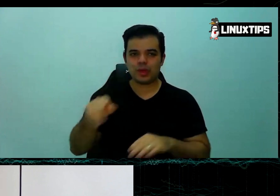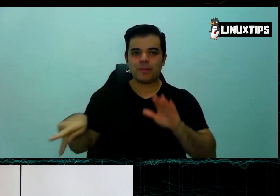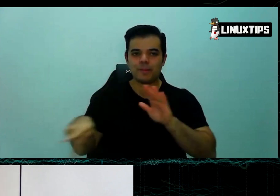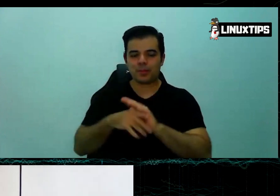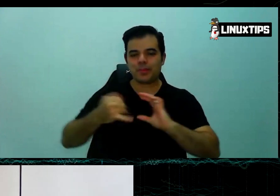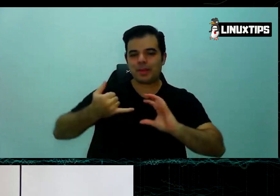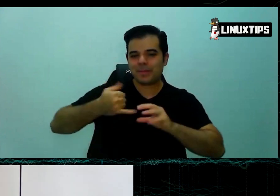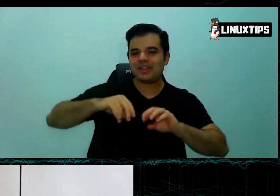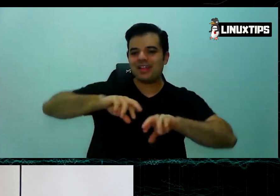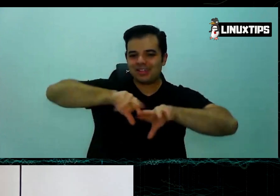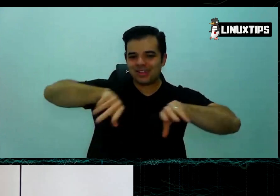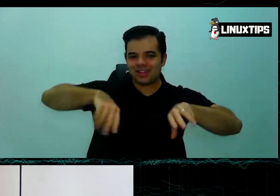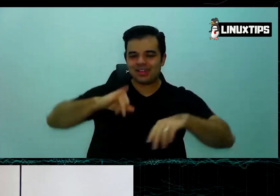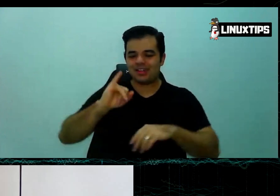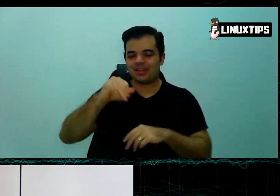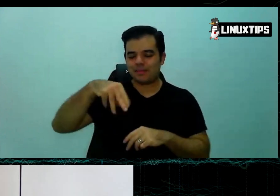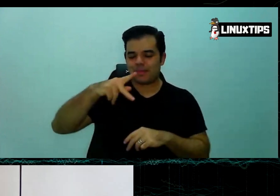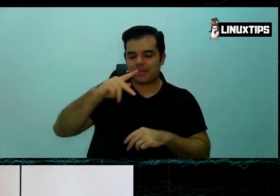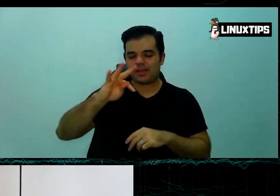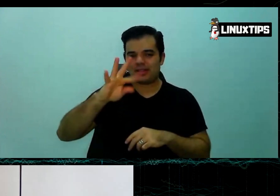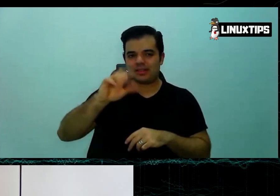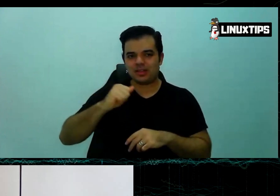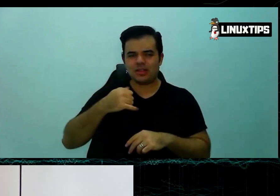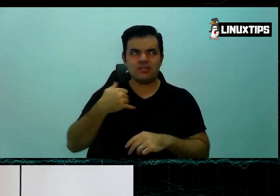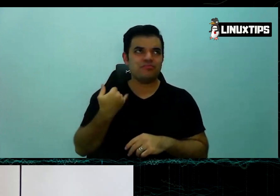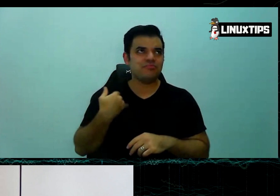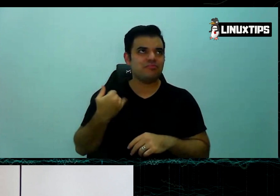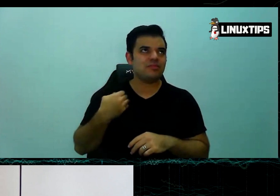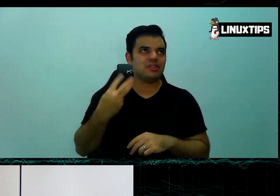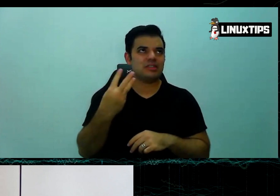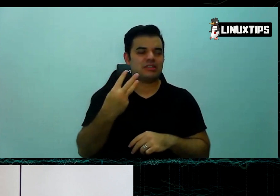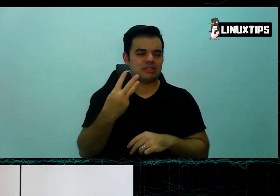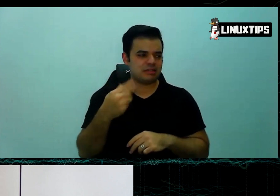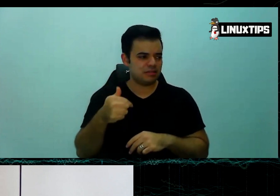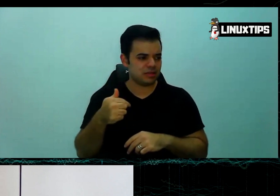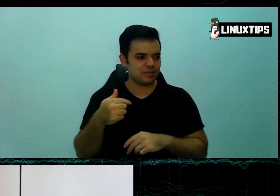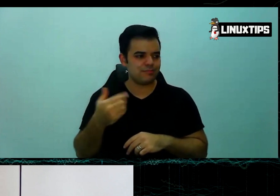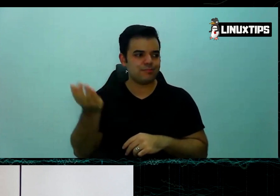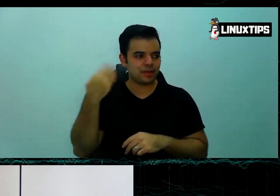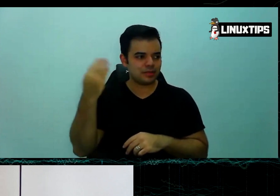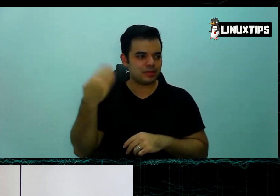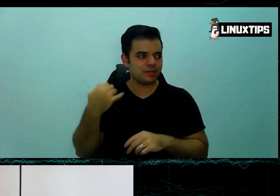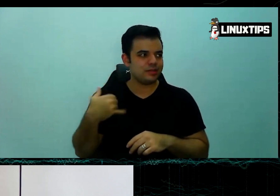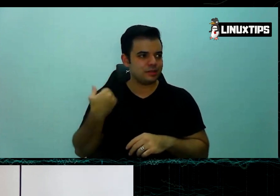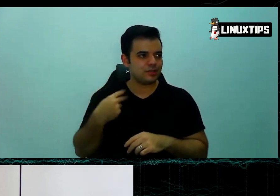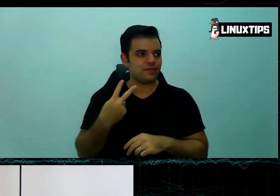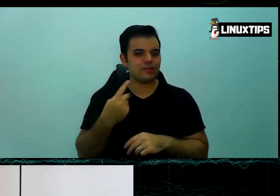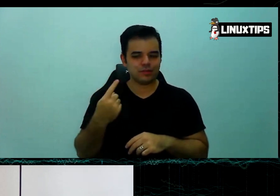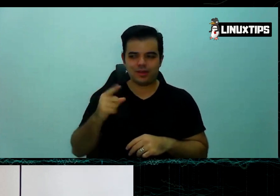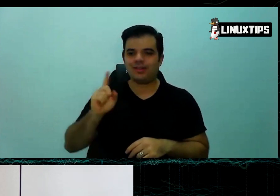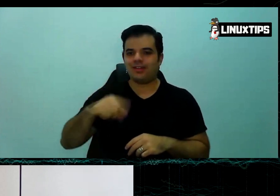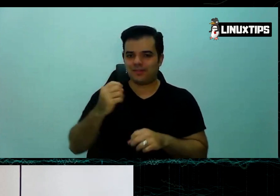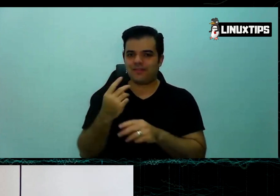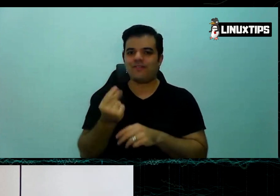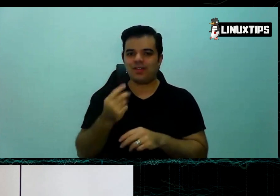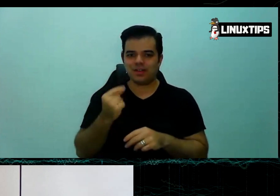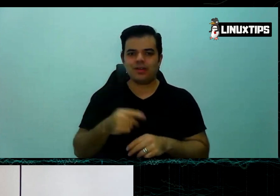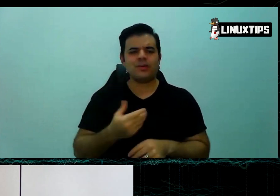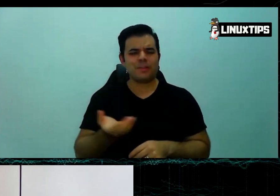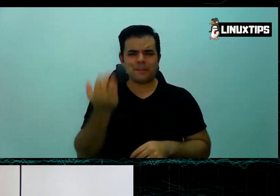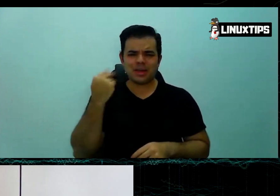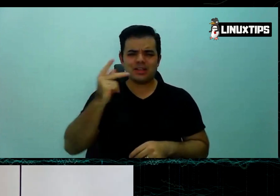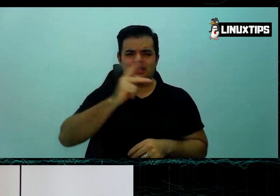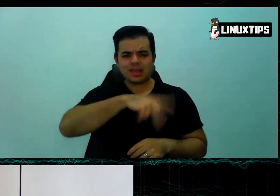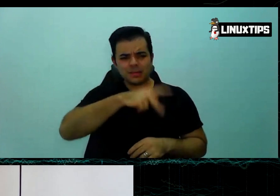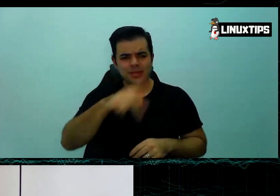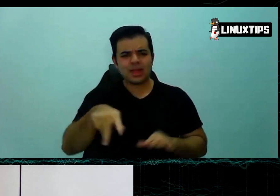mano. Então, tipo, eu tô com 37, eu tinha 21, mano. Caralho. Mano, você foi meu professor lá na For